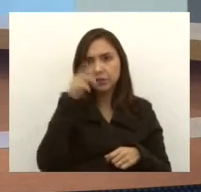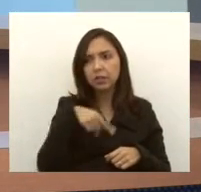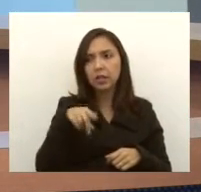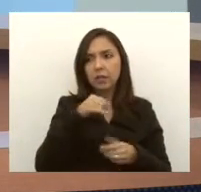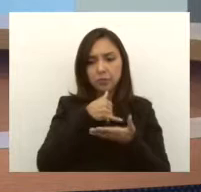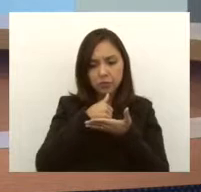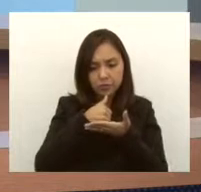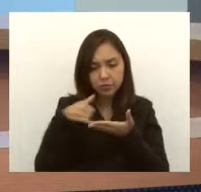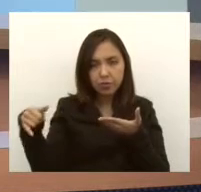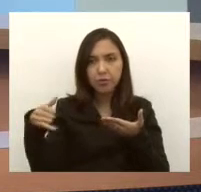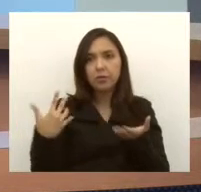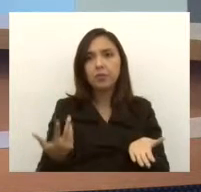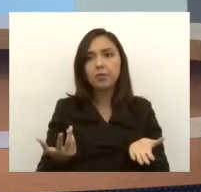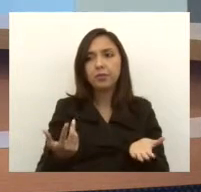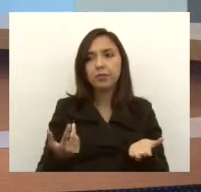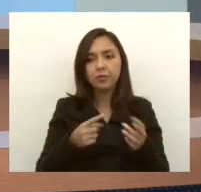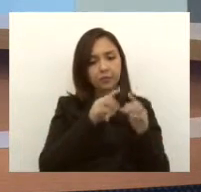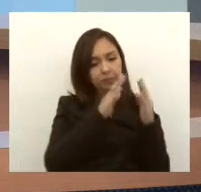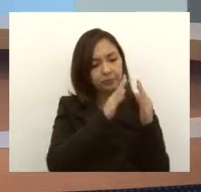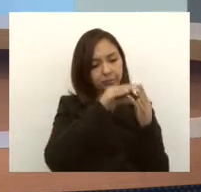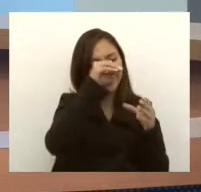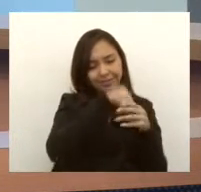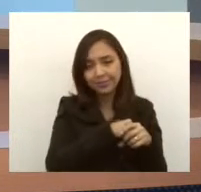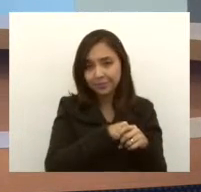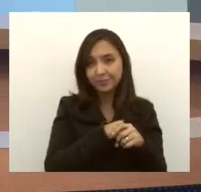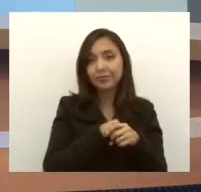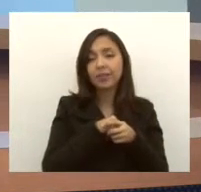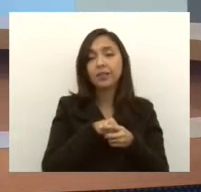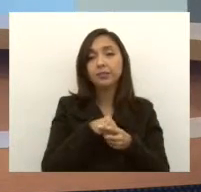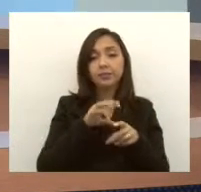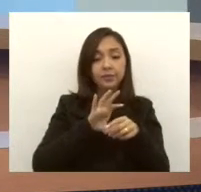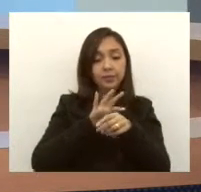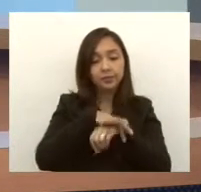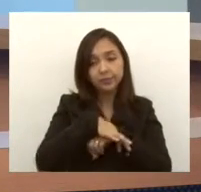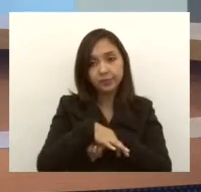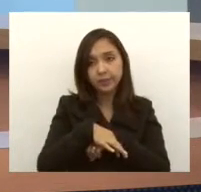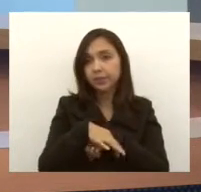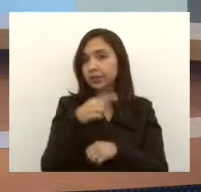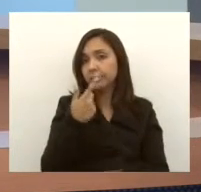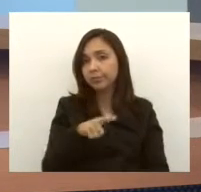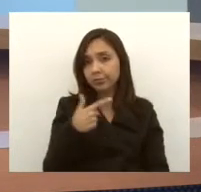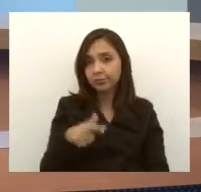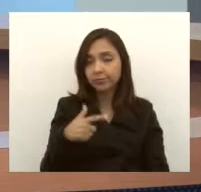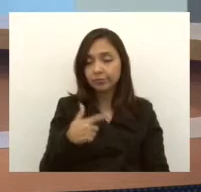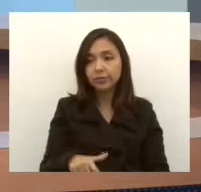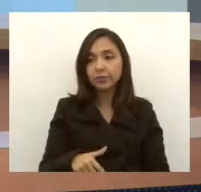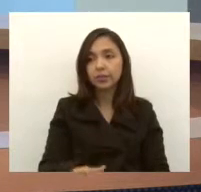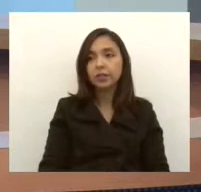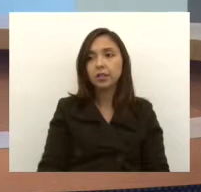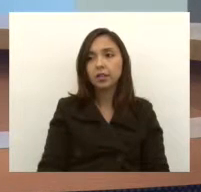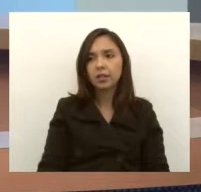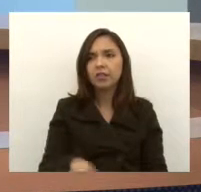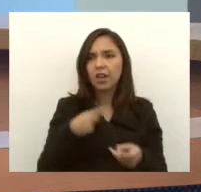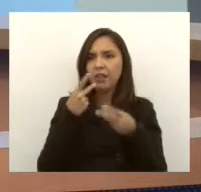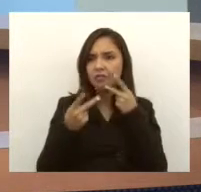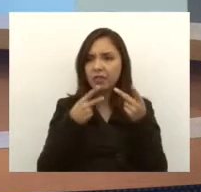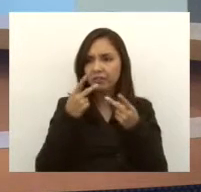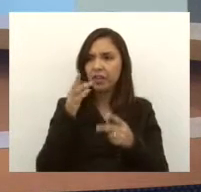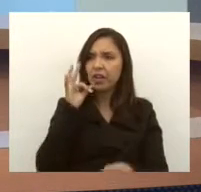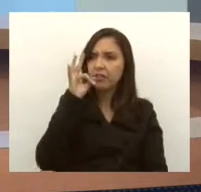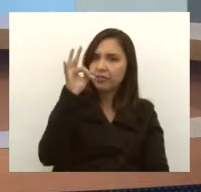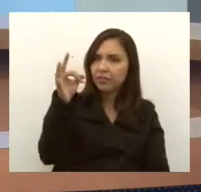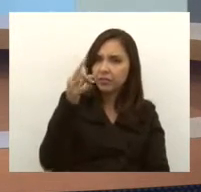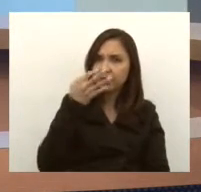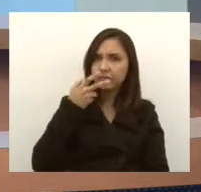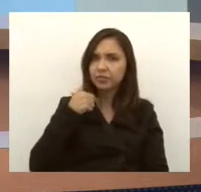drogas tomando conta das escolas, segurança não existe. E aí vem falar em futuro das